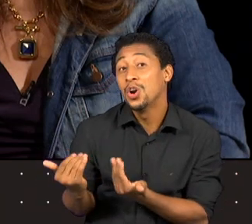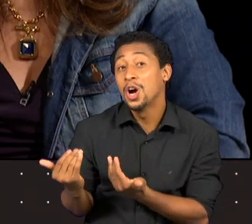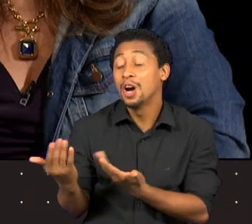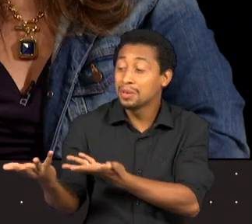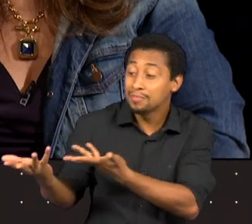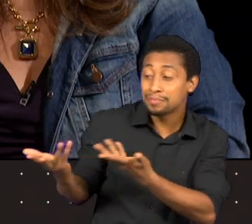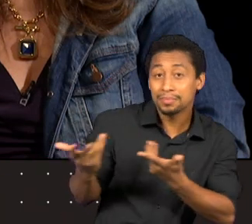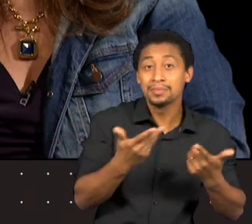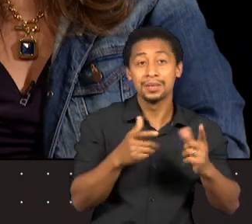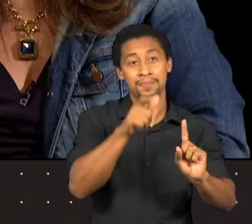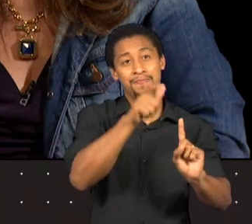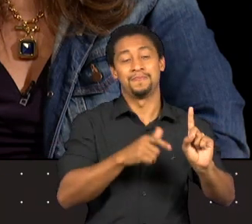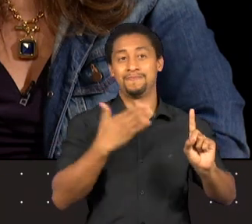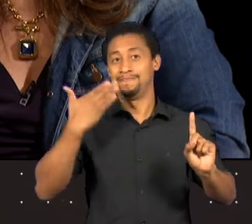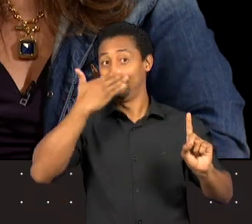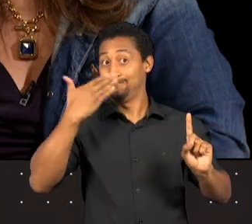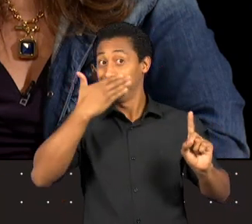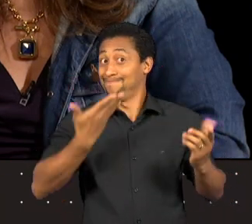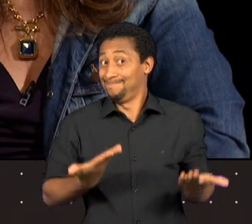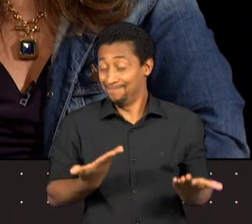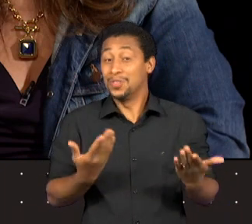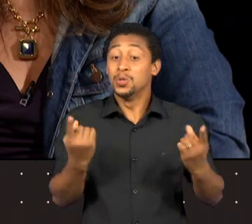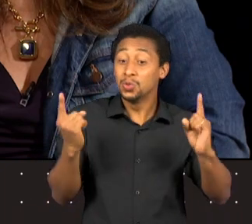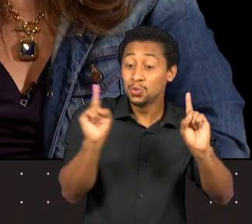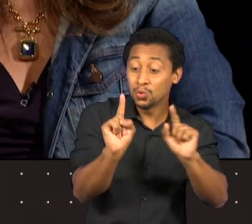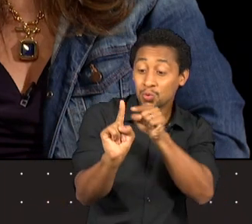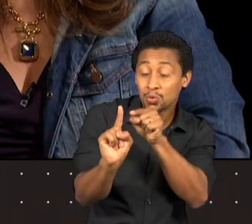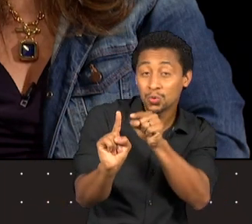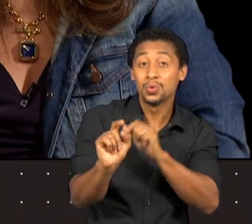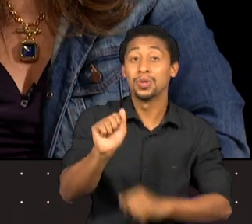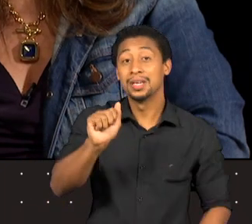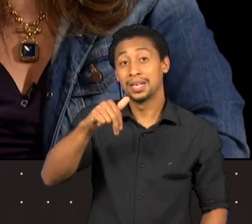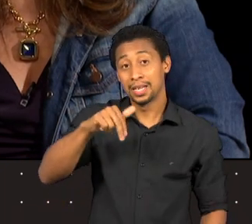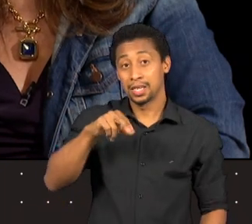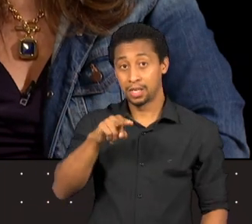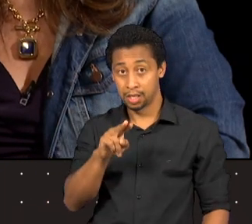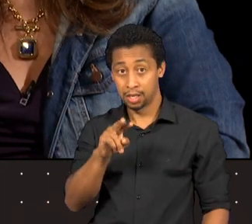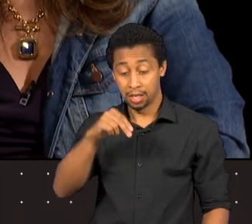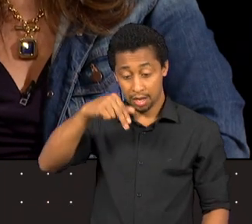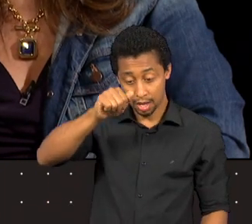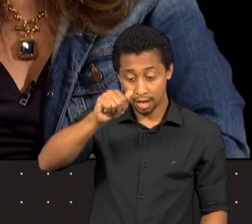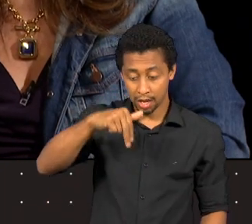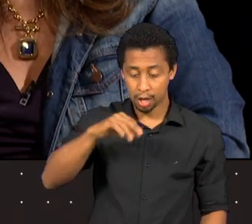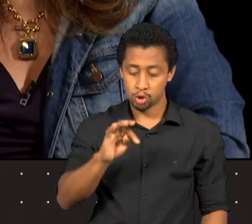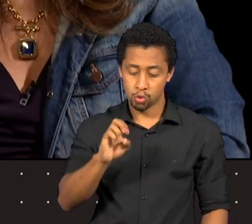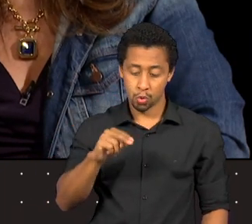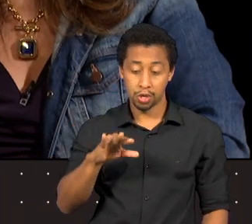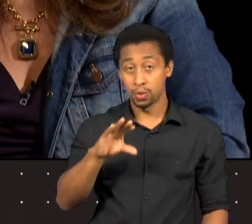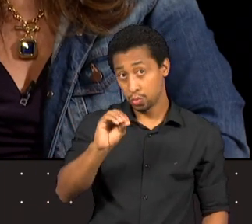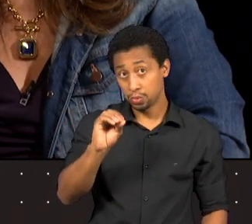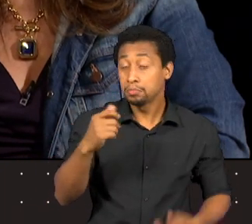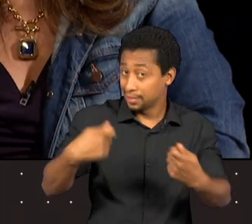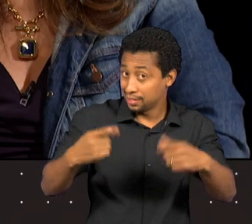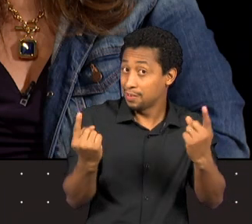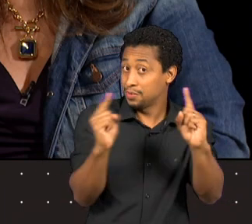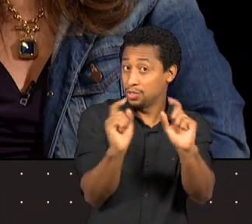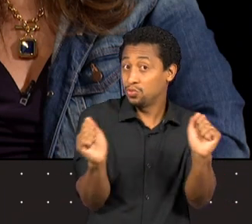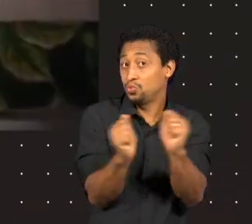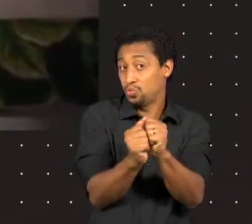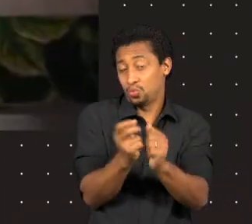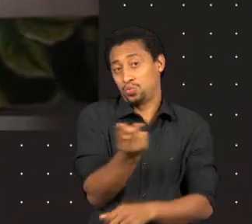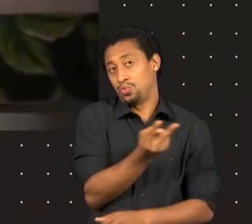do personagem do Antônio Fagundes, né, o repórter. E há crimes na região do braço